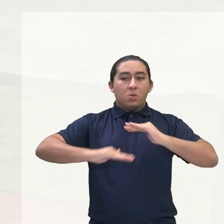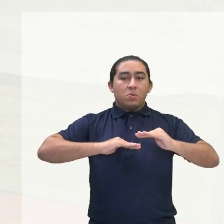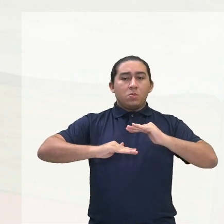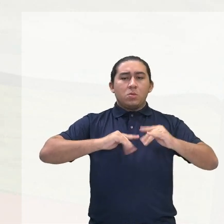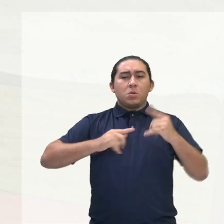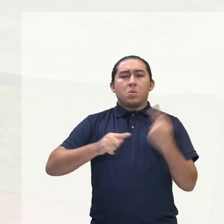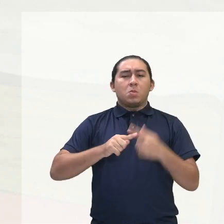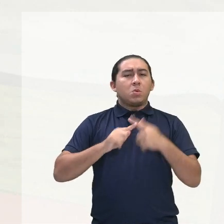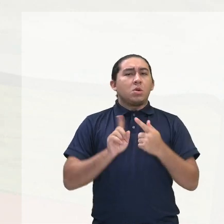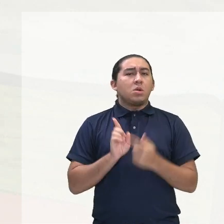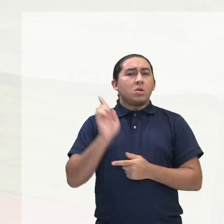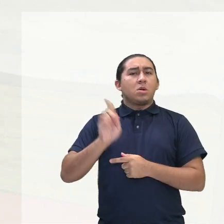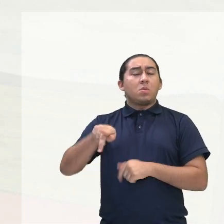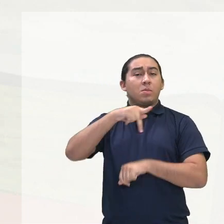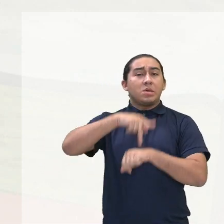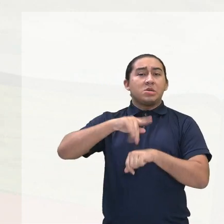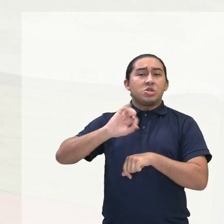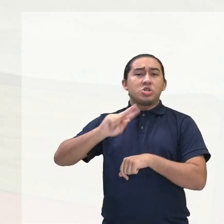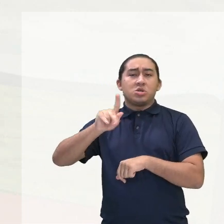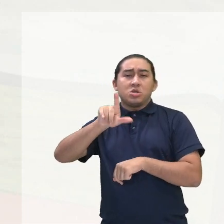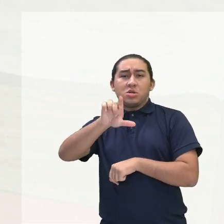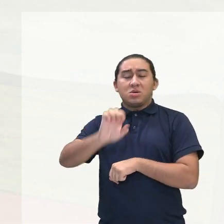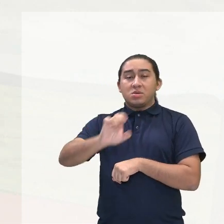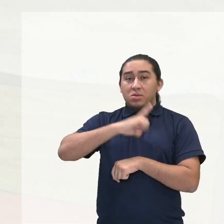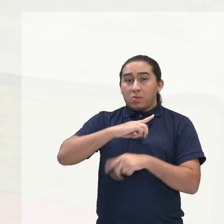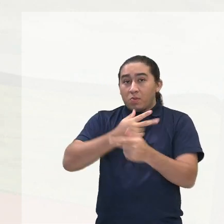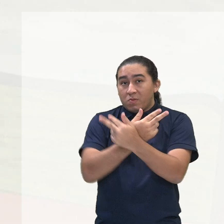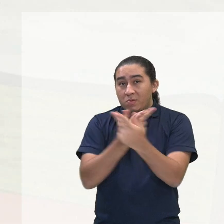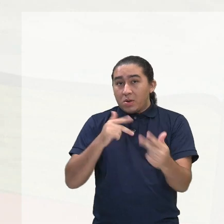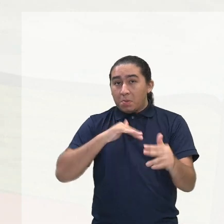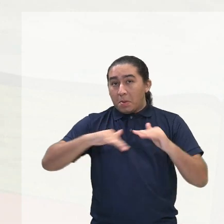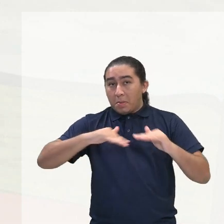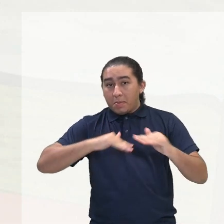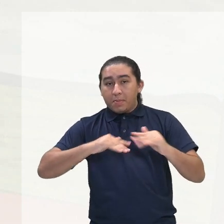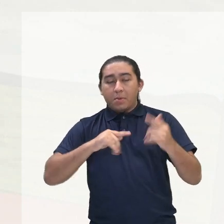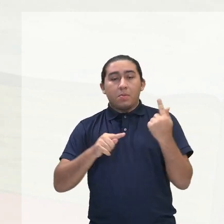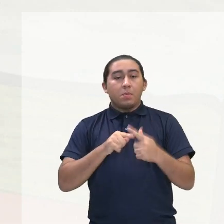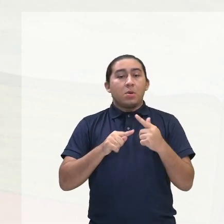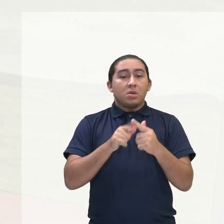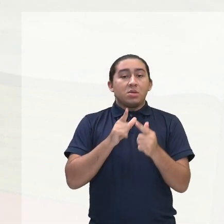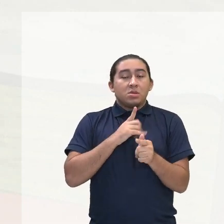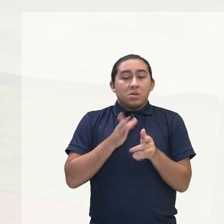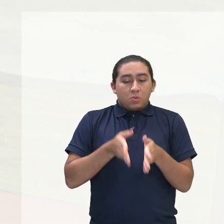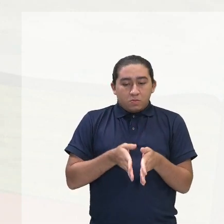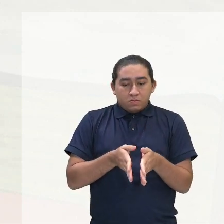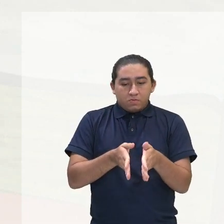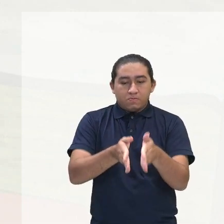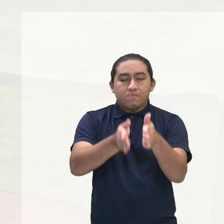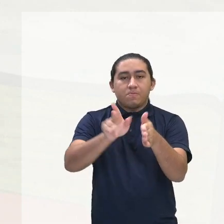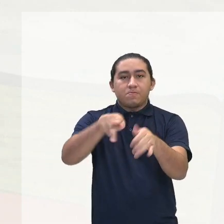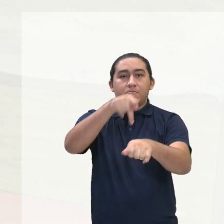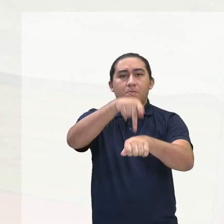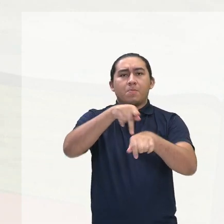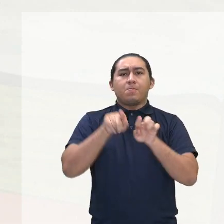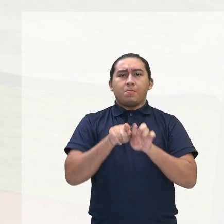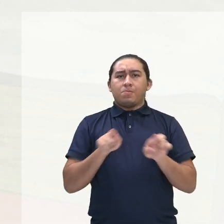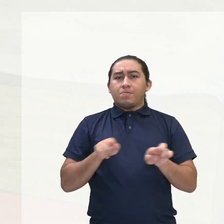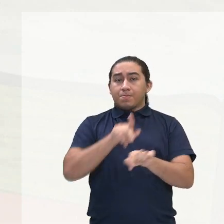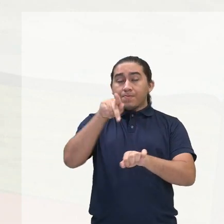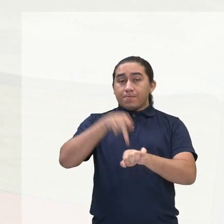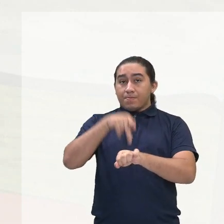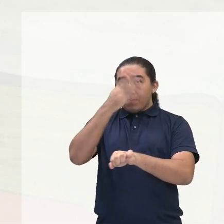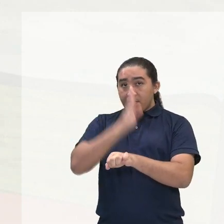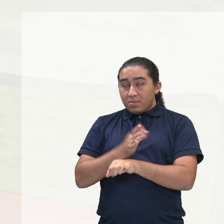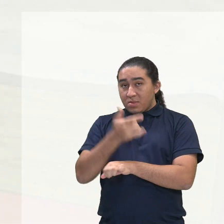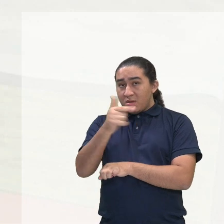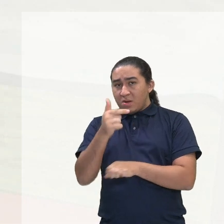que no Chile tem bastante terremoto? Porque ele está presente entre essas duas placas. Porque no Brasil quase não tem